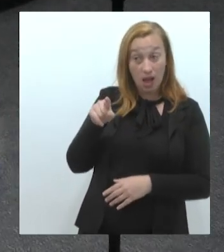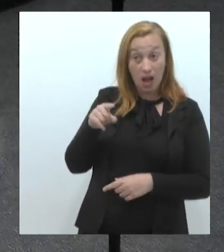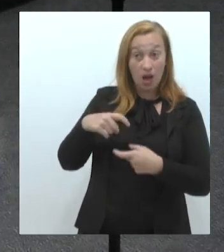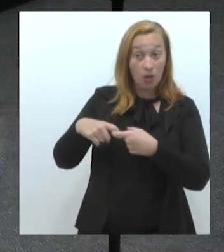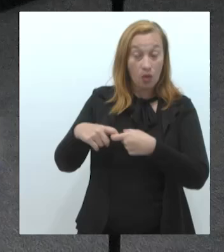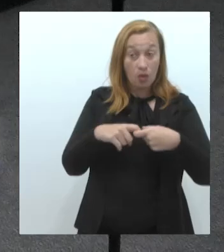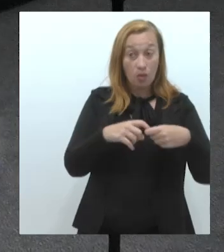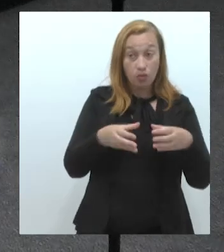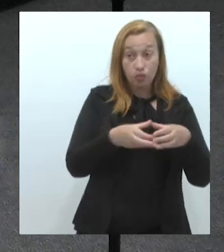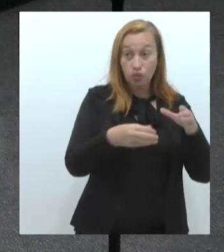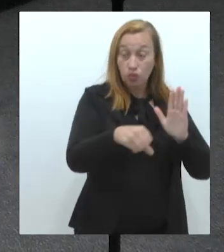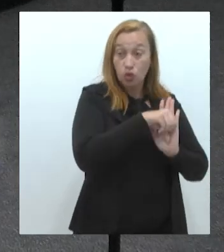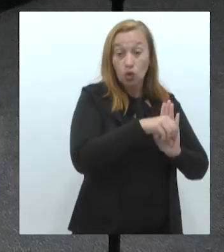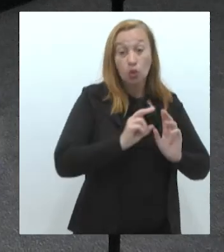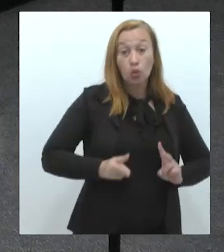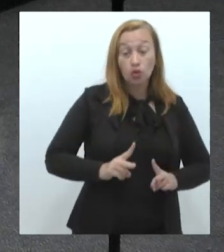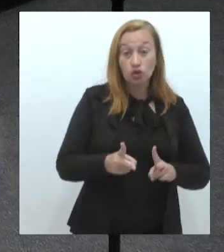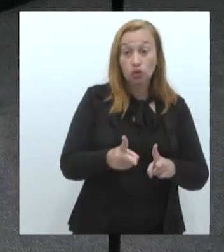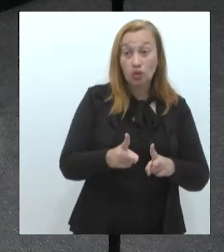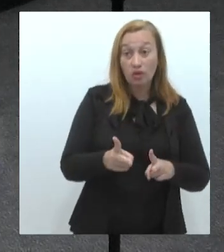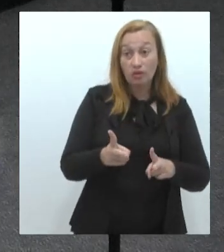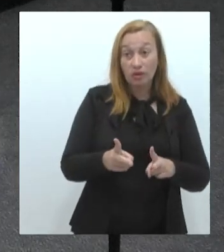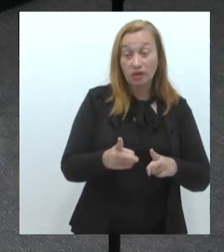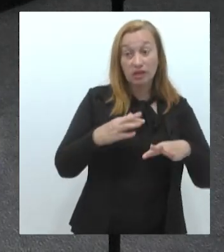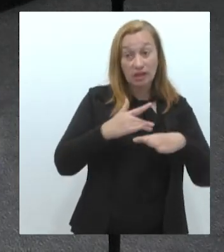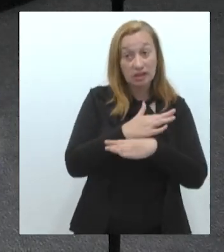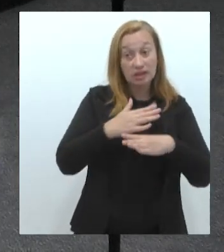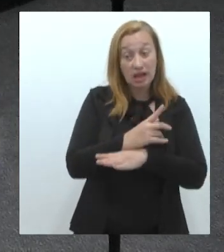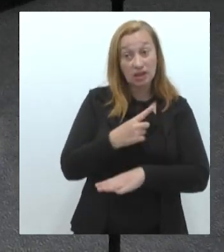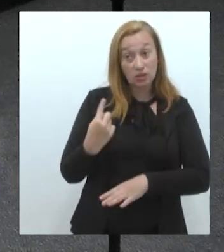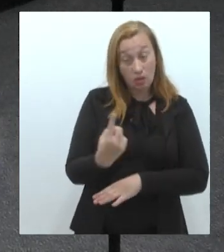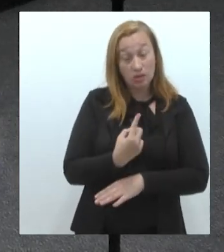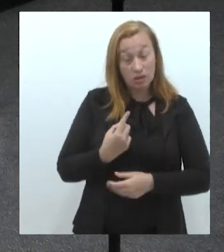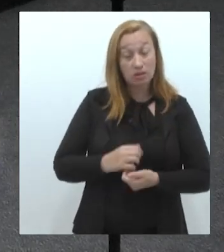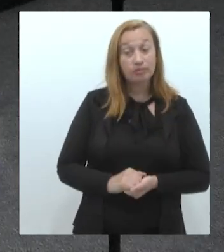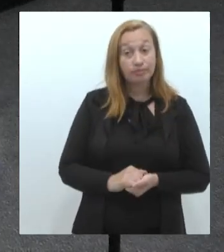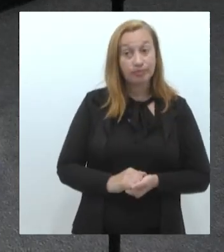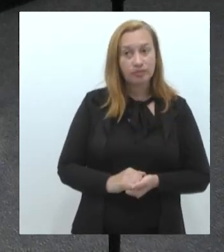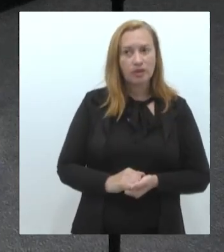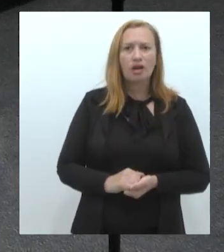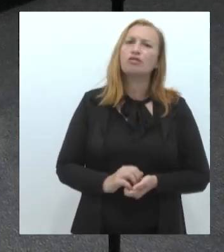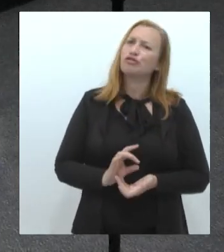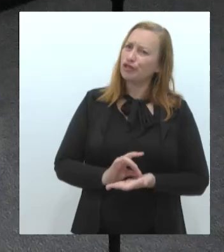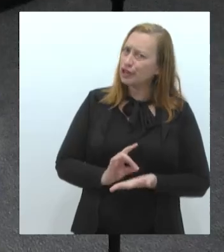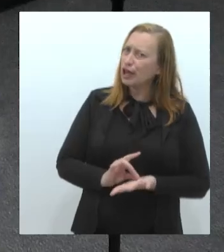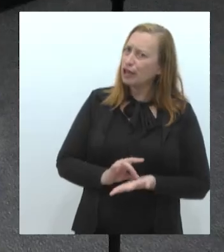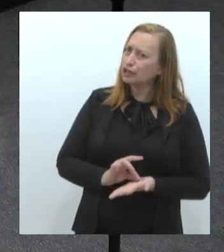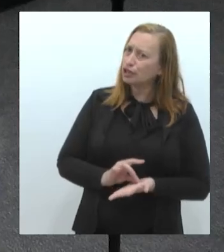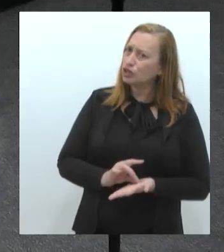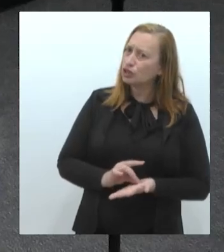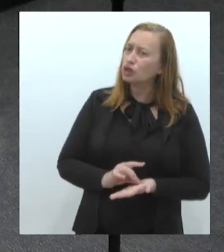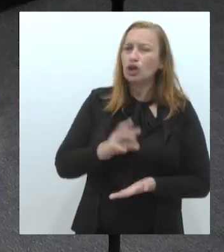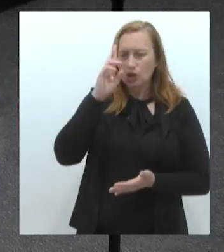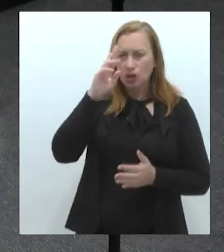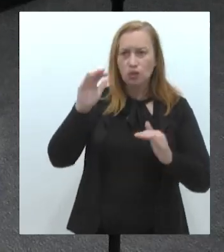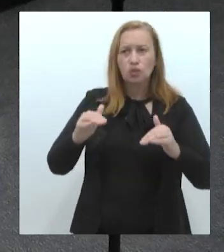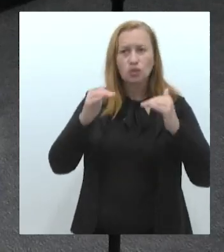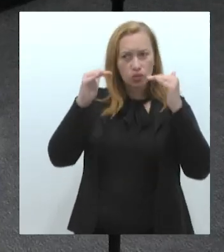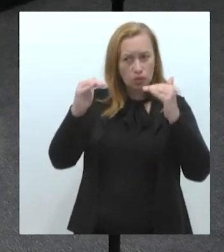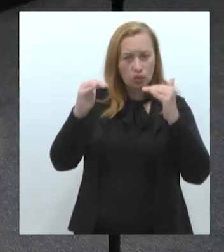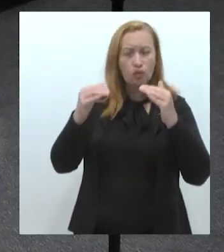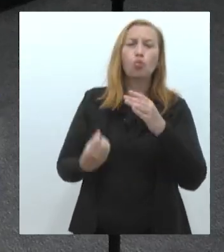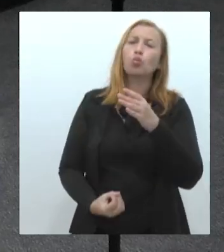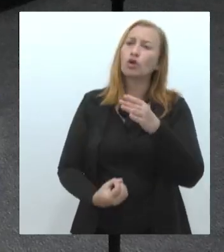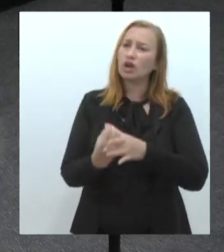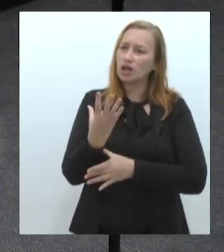do reboque ainda estava dominando na nossa cidade-estado. A grande verdade é que Vossa Excelência foi um